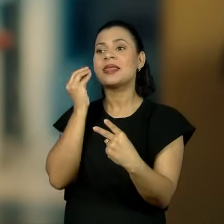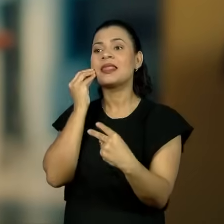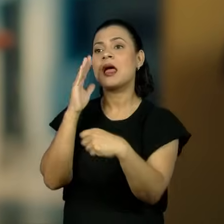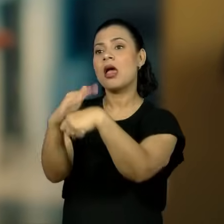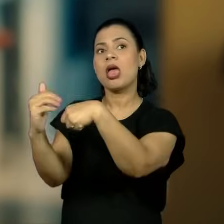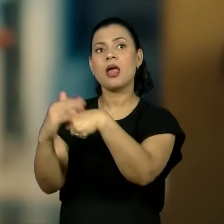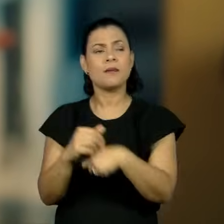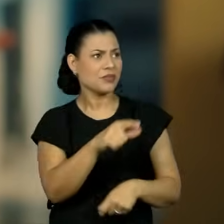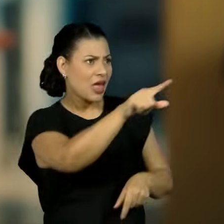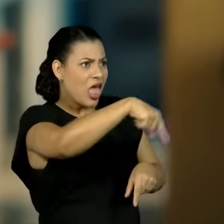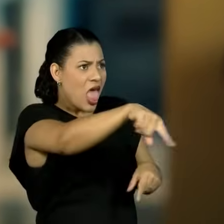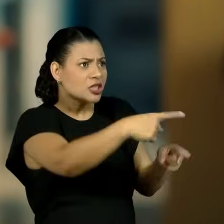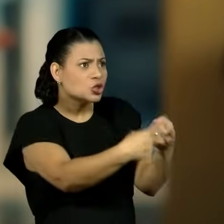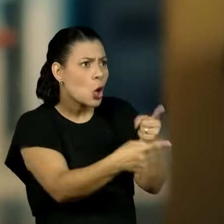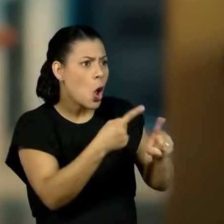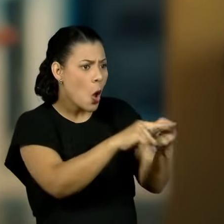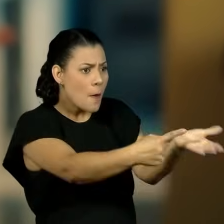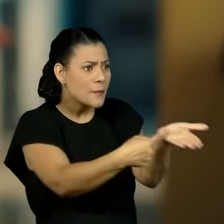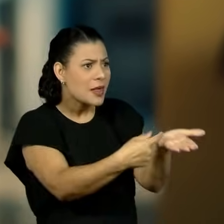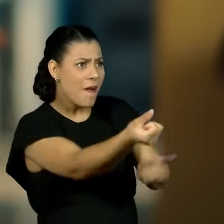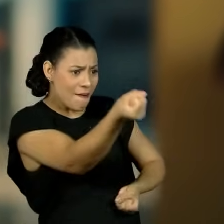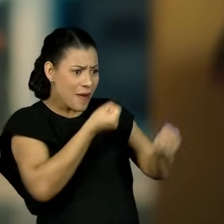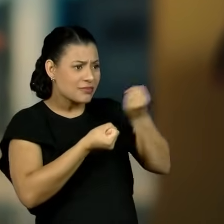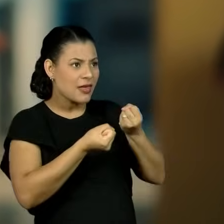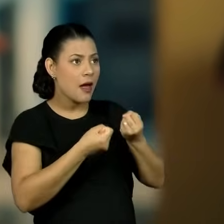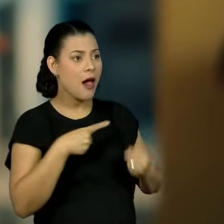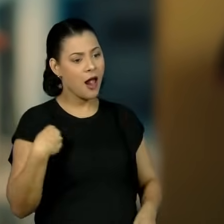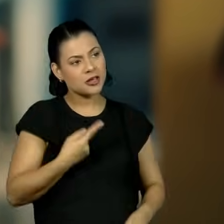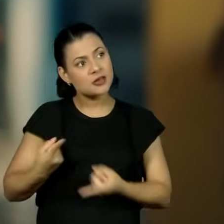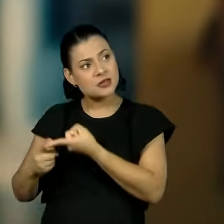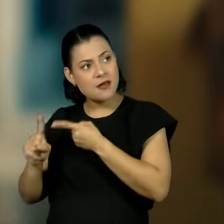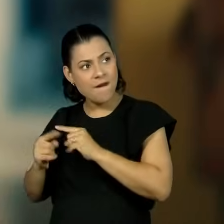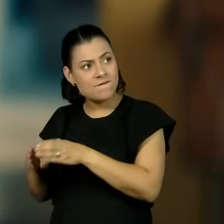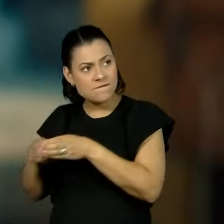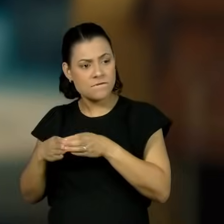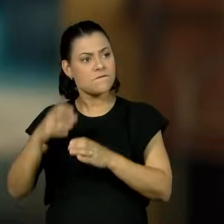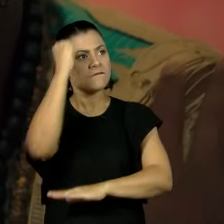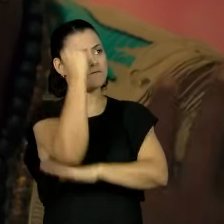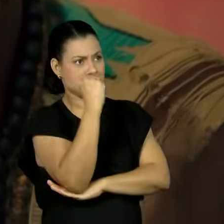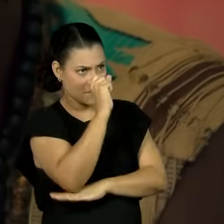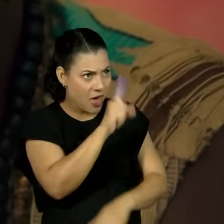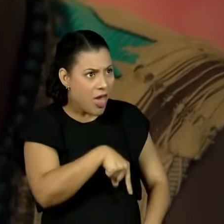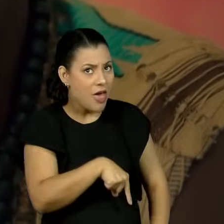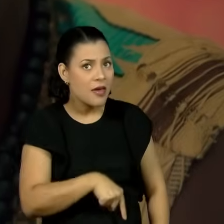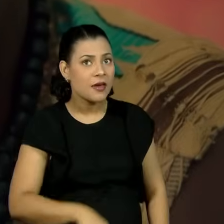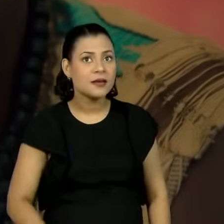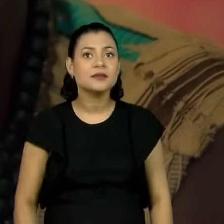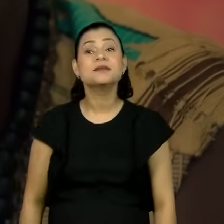de nos matar e a gente combinou de não morrer.